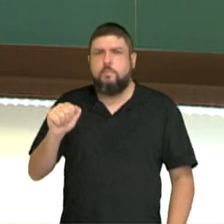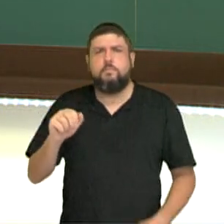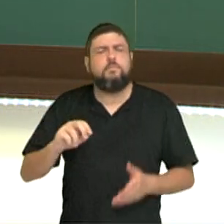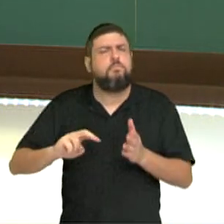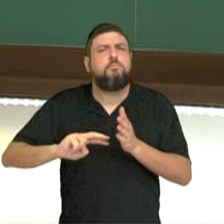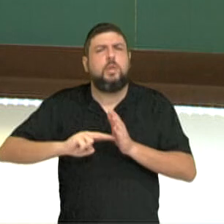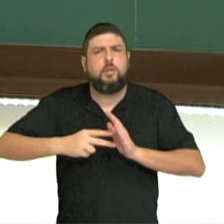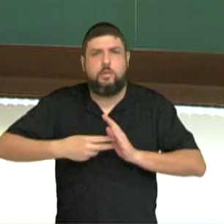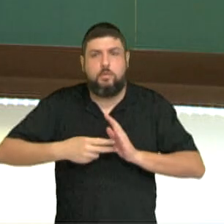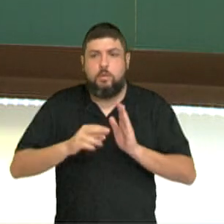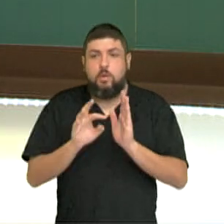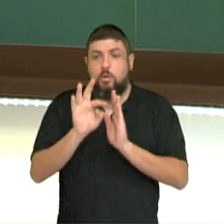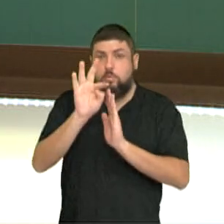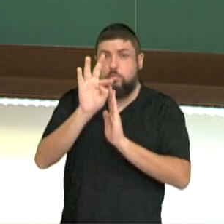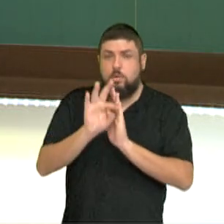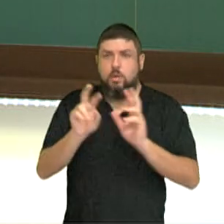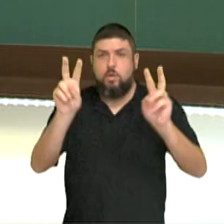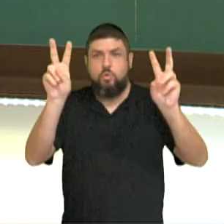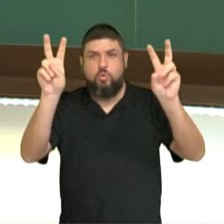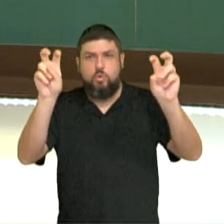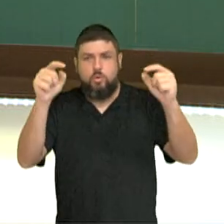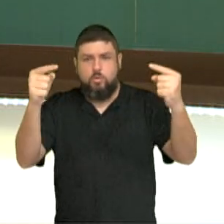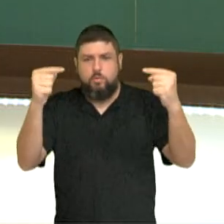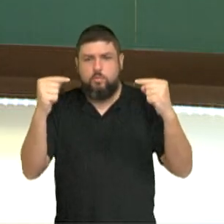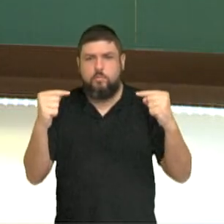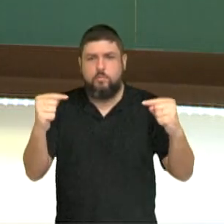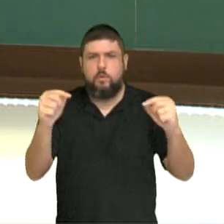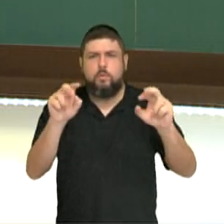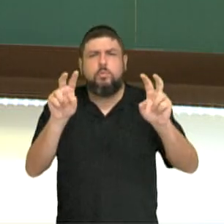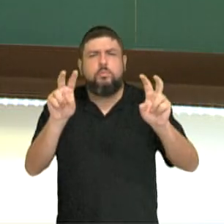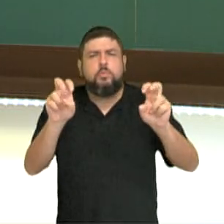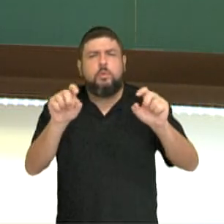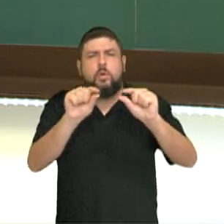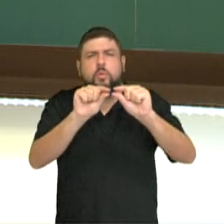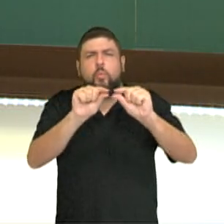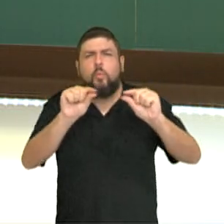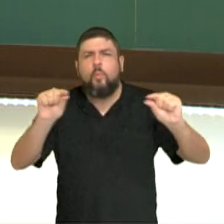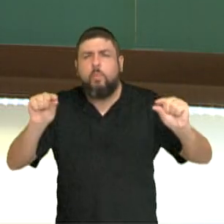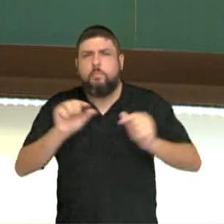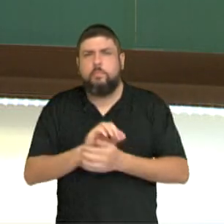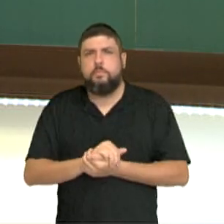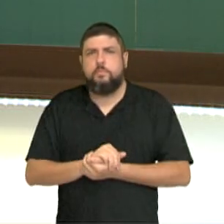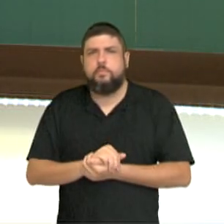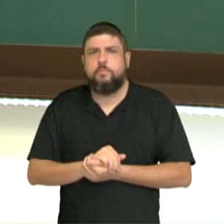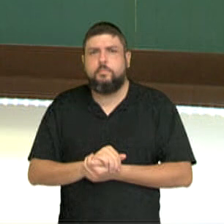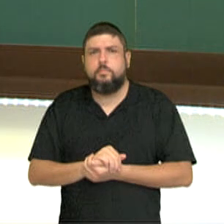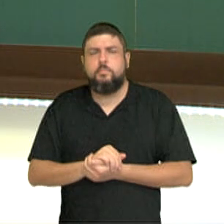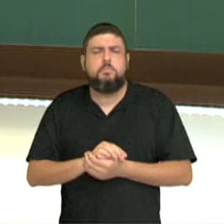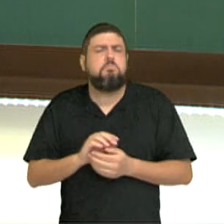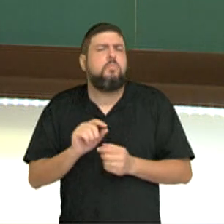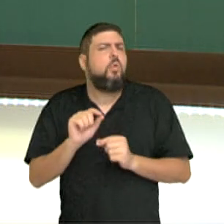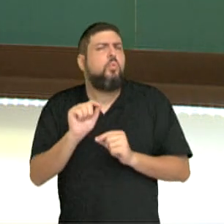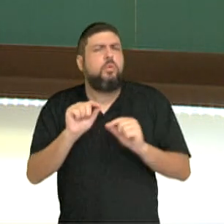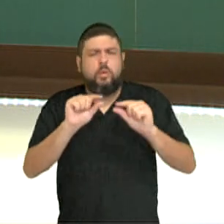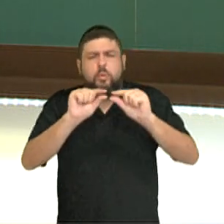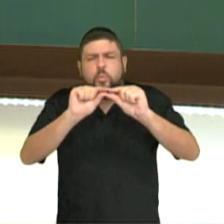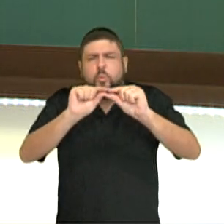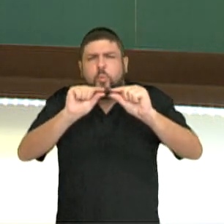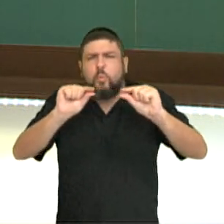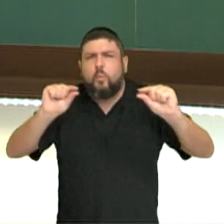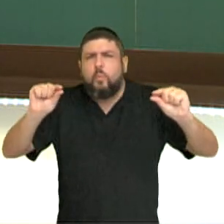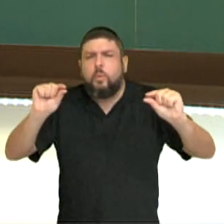maioria dos textos de subtítulo, certo? Então, isso é linha fina. Qual que é a finalidade da linha fina?